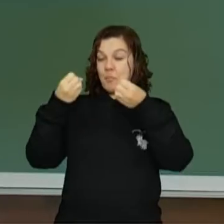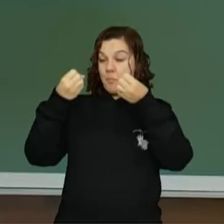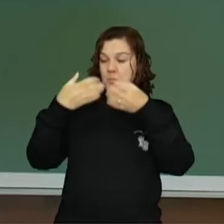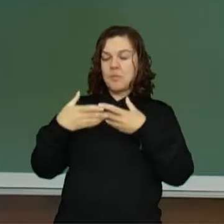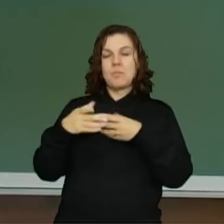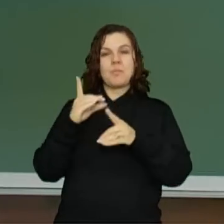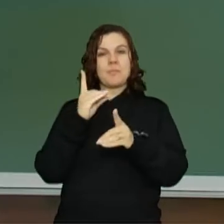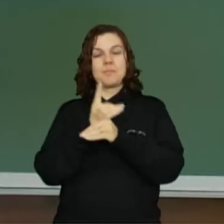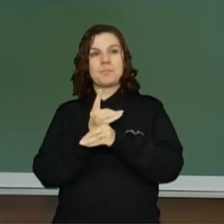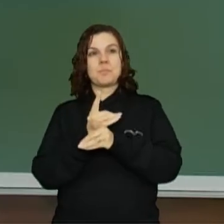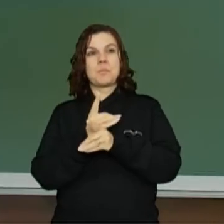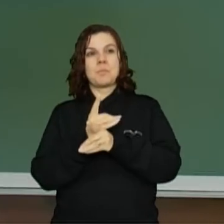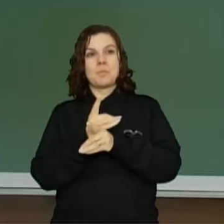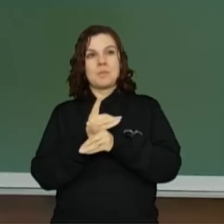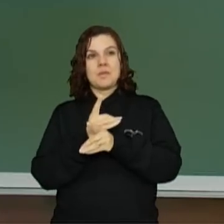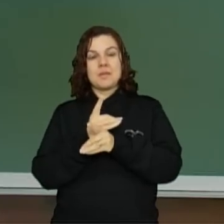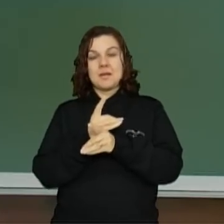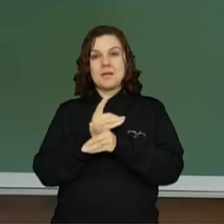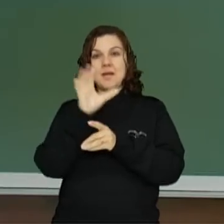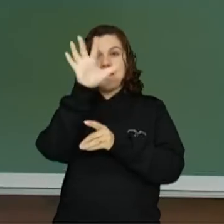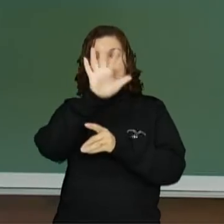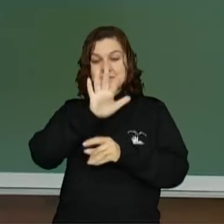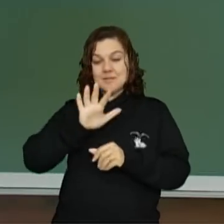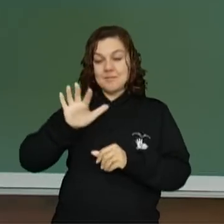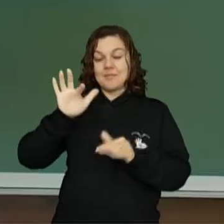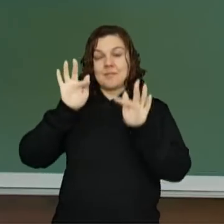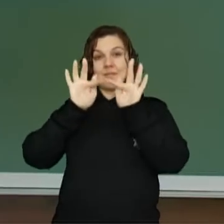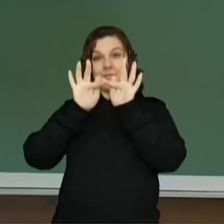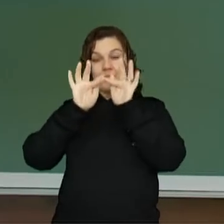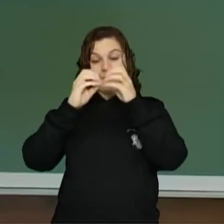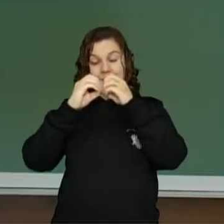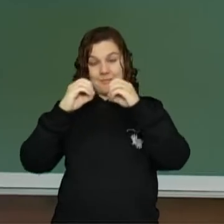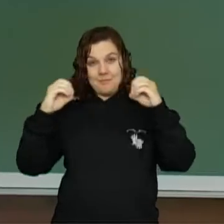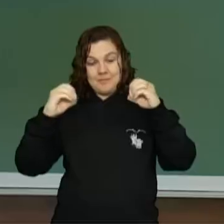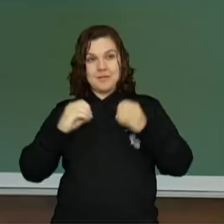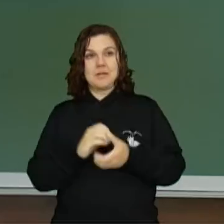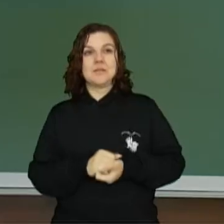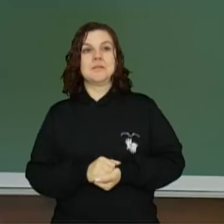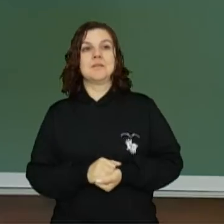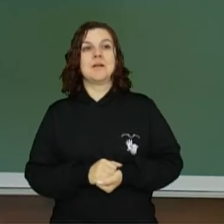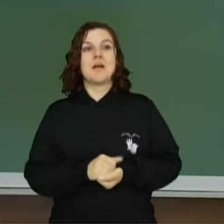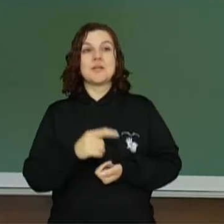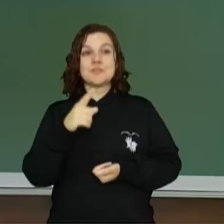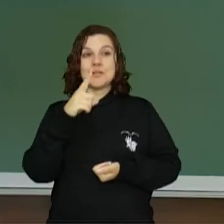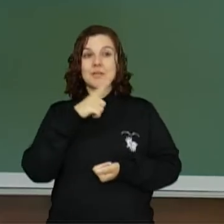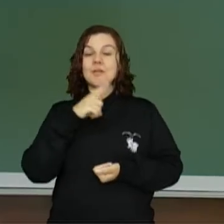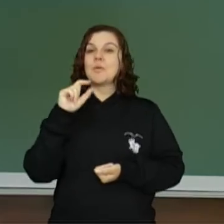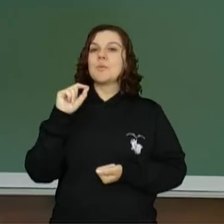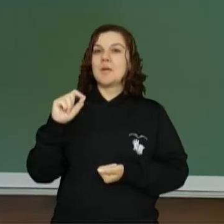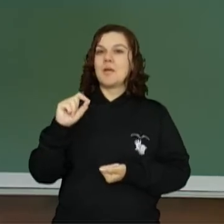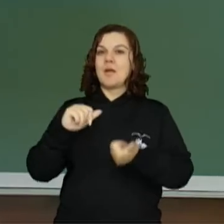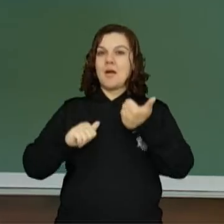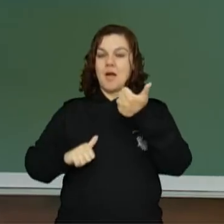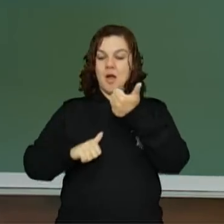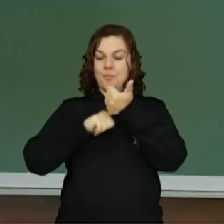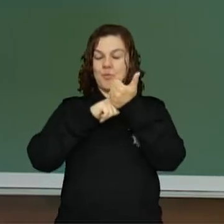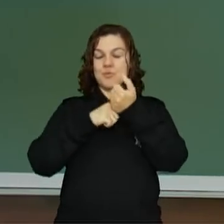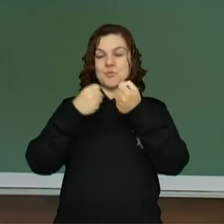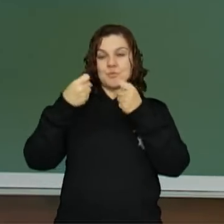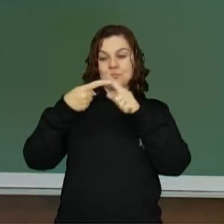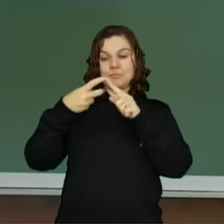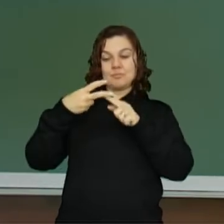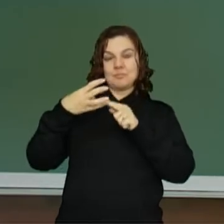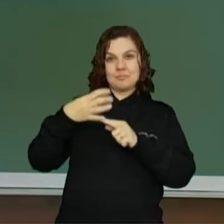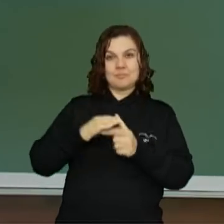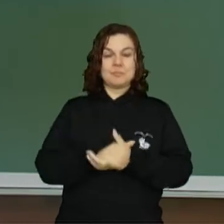dizer que nessa oração nós temos aposto